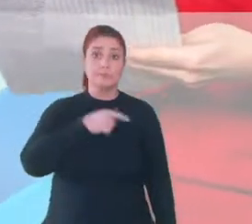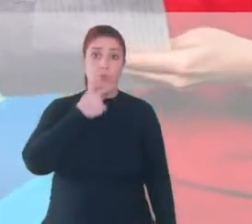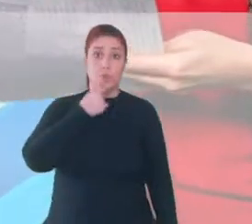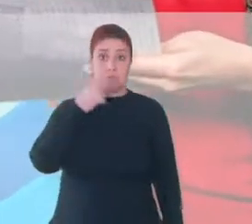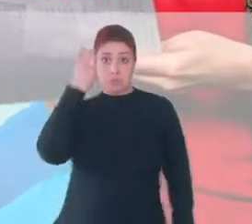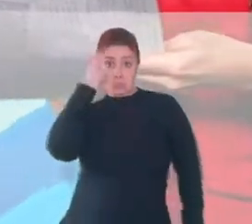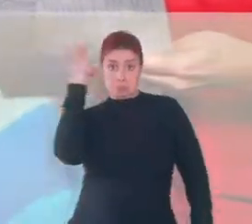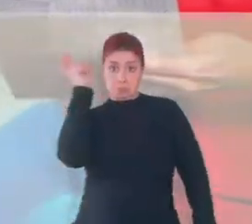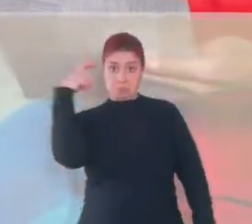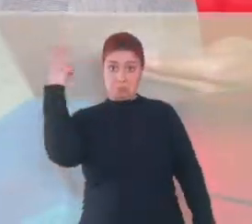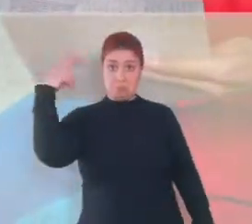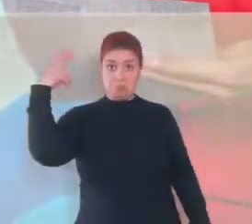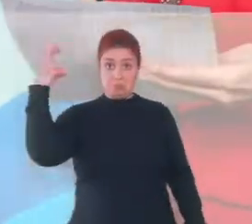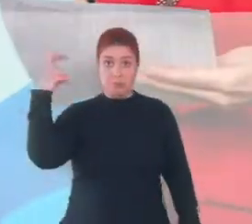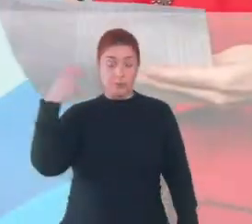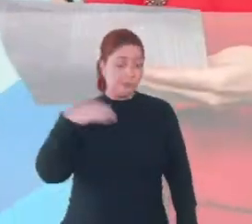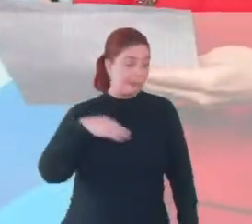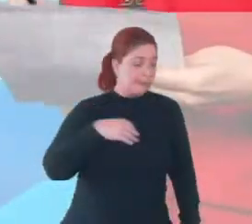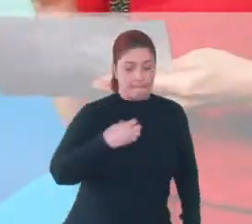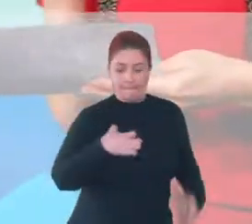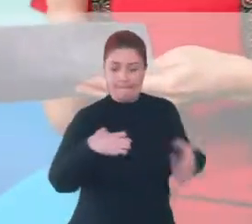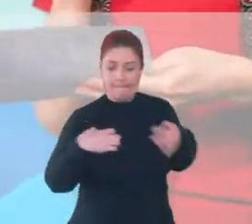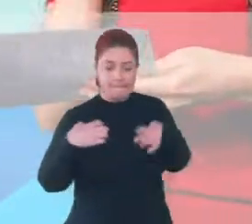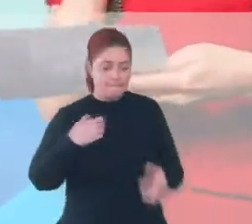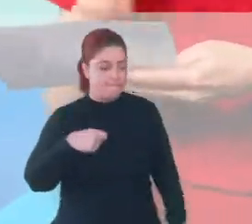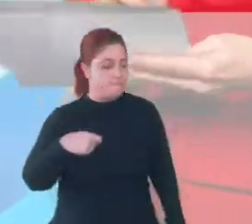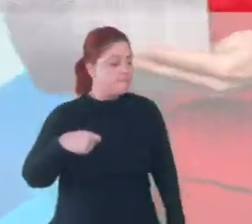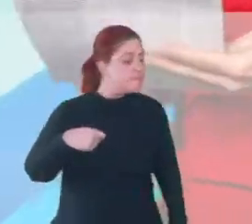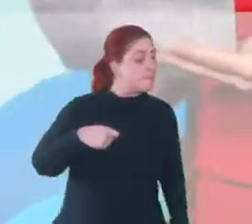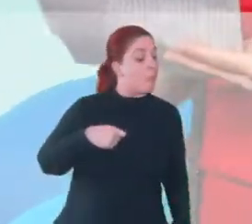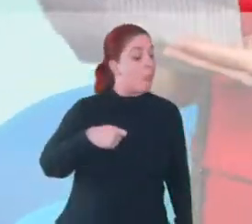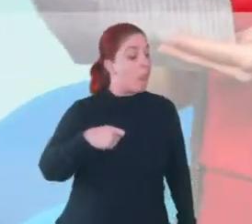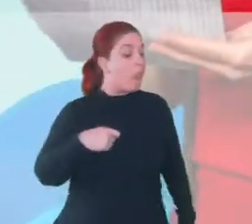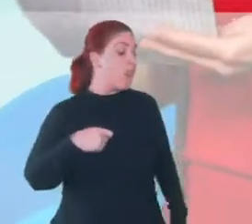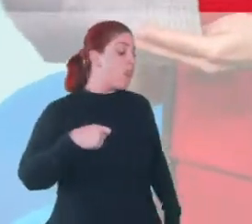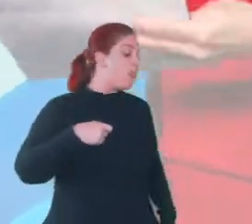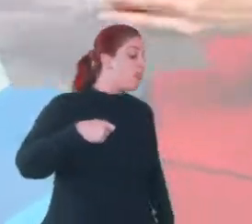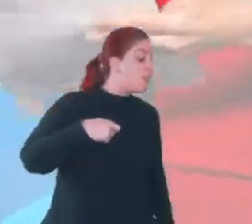e erudito, não se conteve.